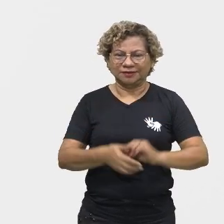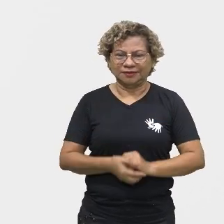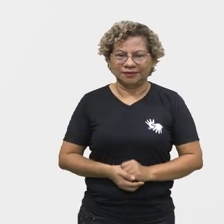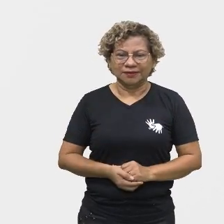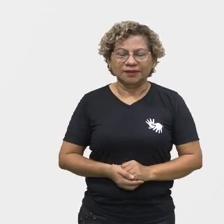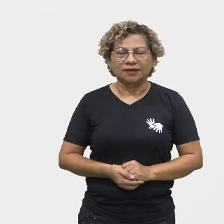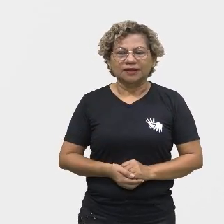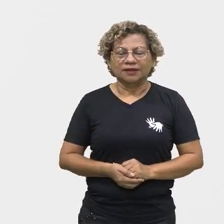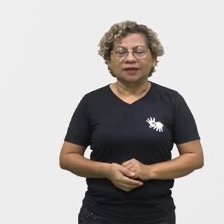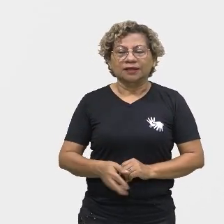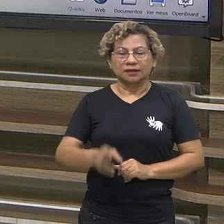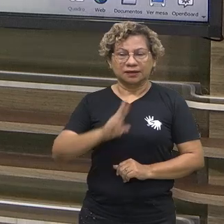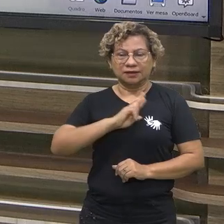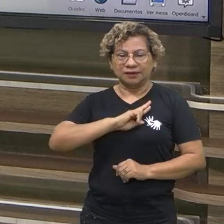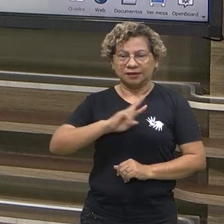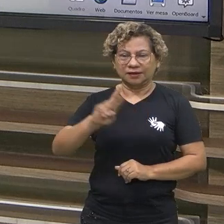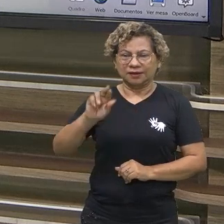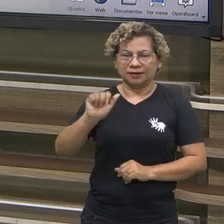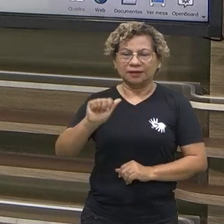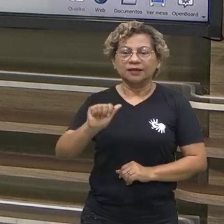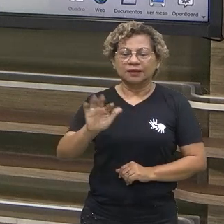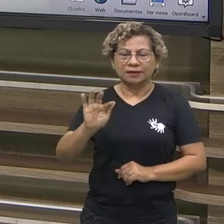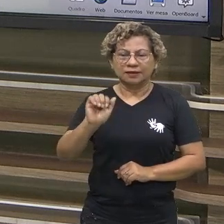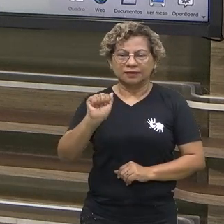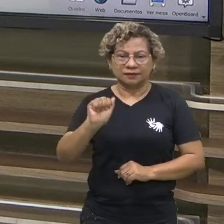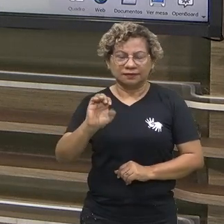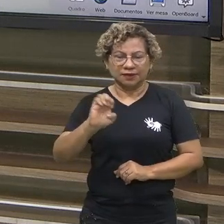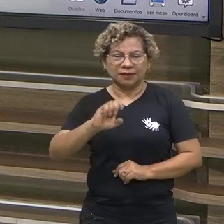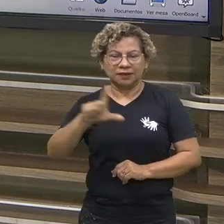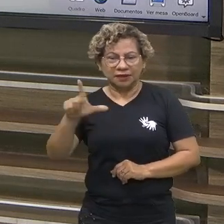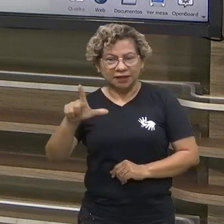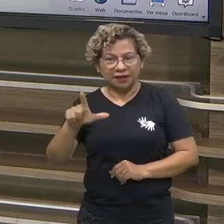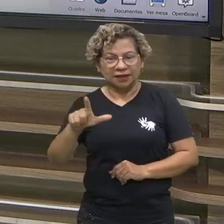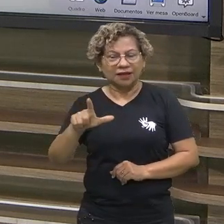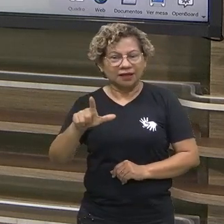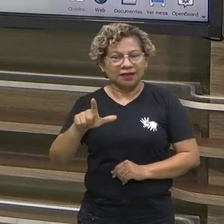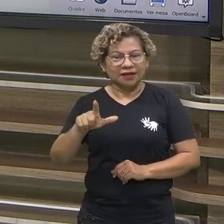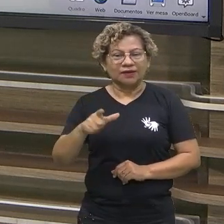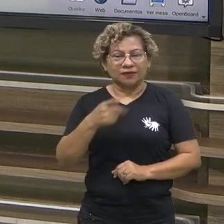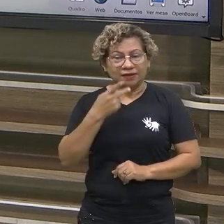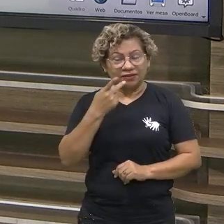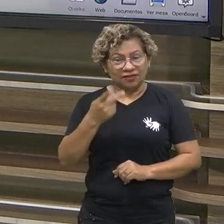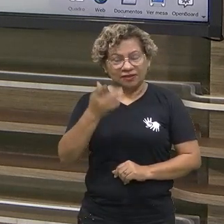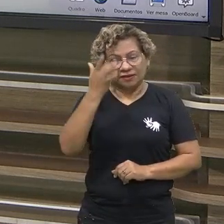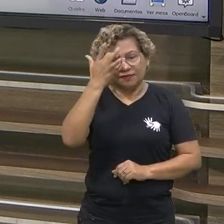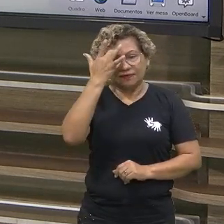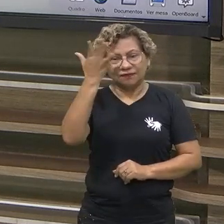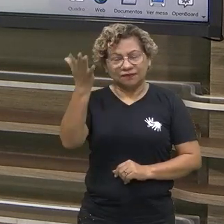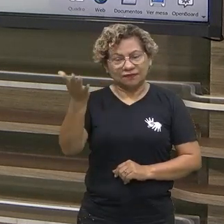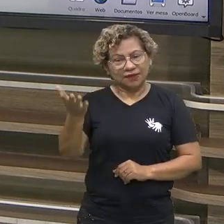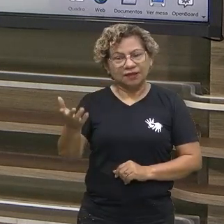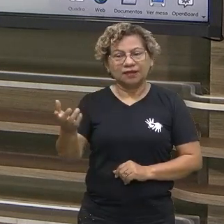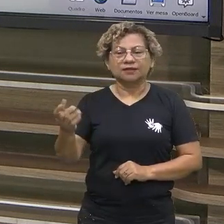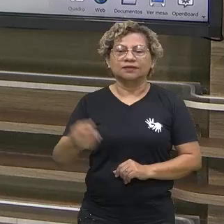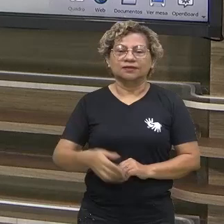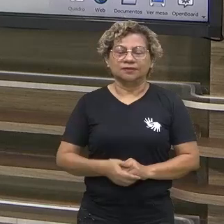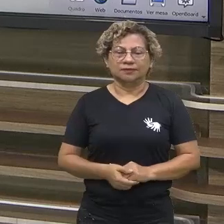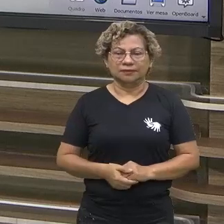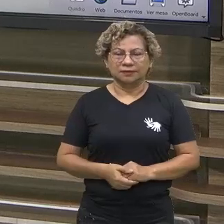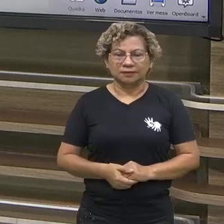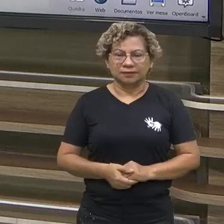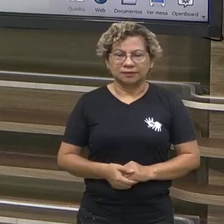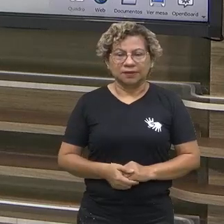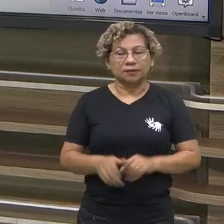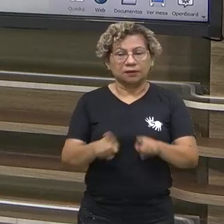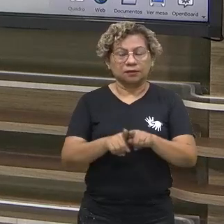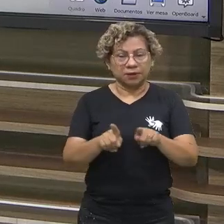está falando aqui, poxa, isso é muito fácil. Rafael? Eu também achei fácil. Ele falou que é a letra C, o círculo. Eu também achei,